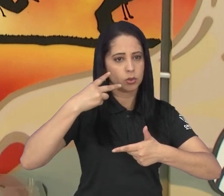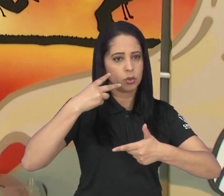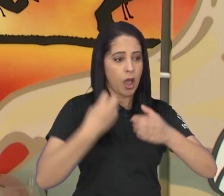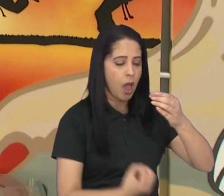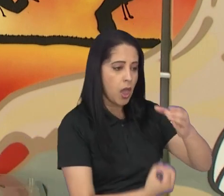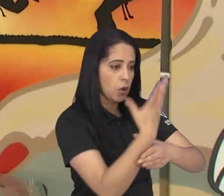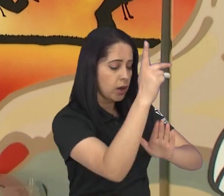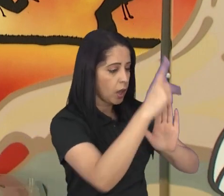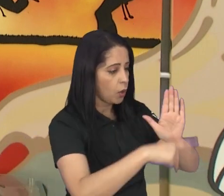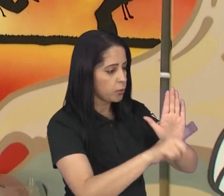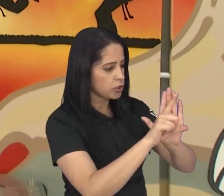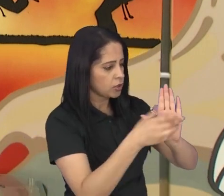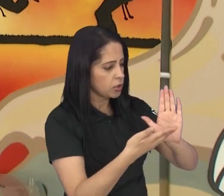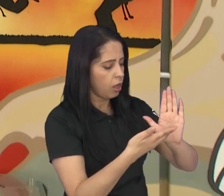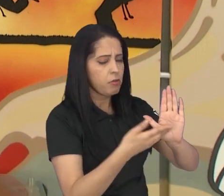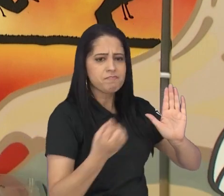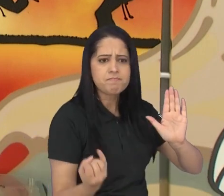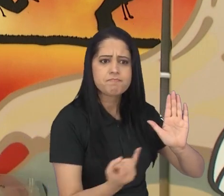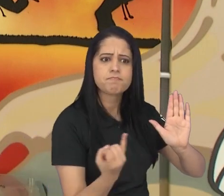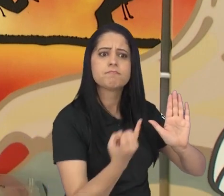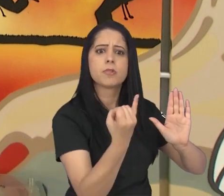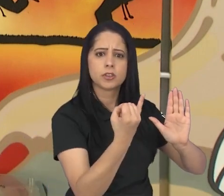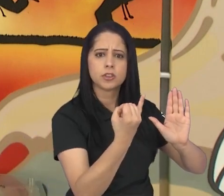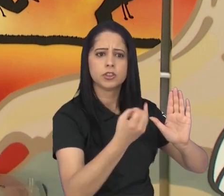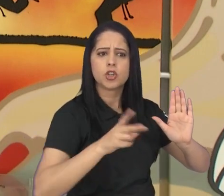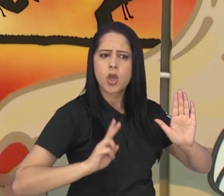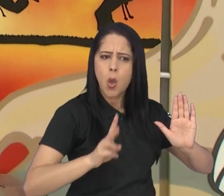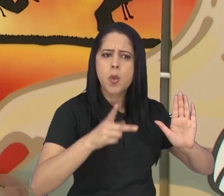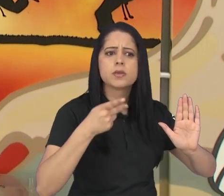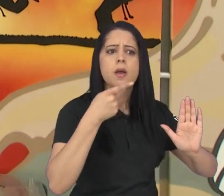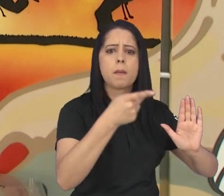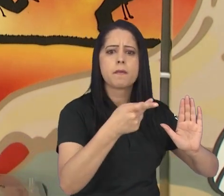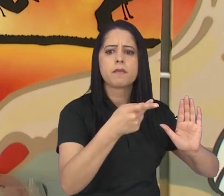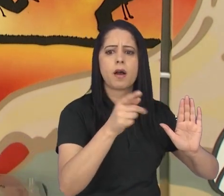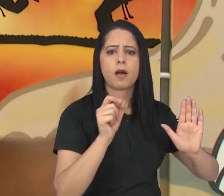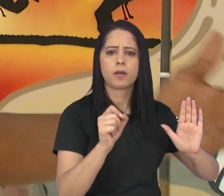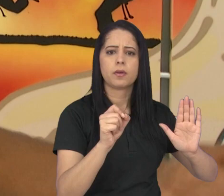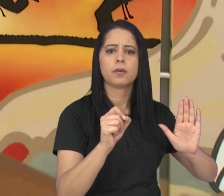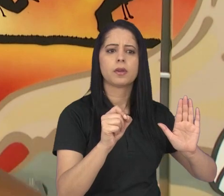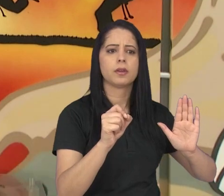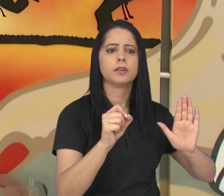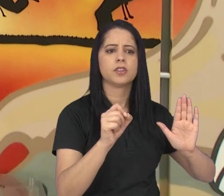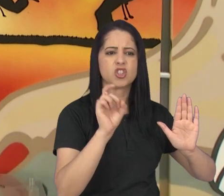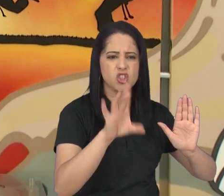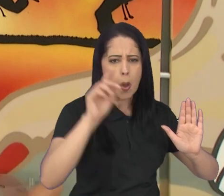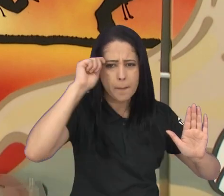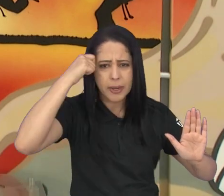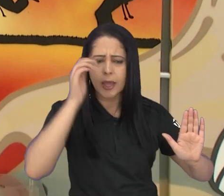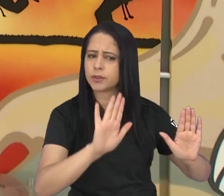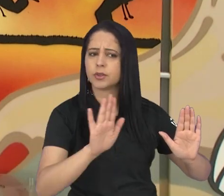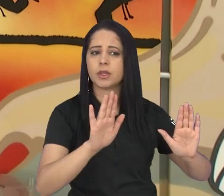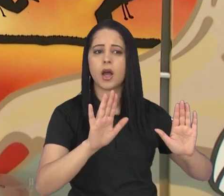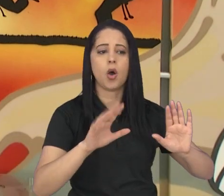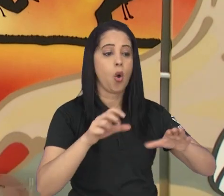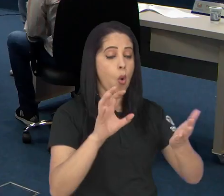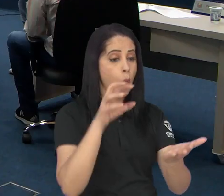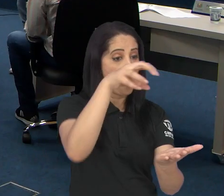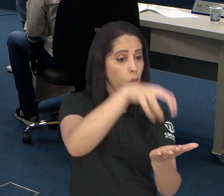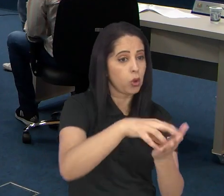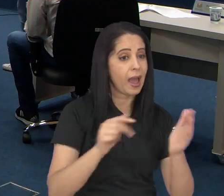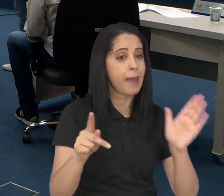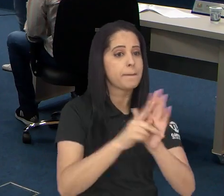desse nível aqui tão tão grande né cara que é o que eu falo sempre não só para o dedo Mas para todos José é isso